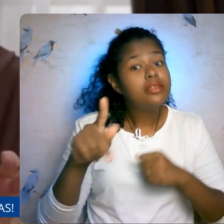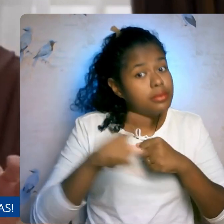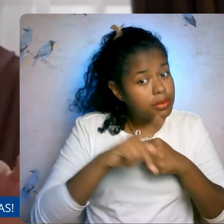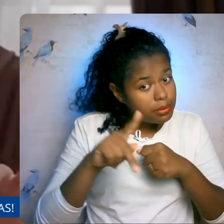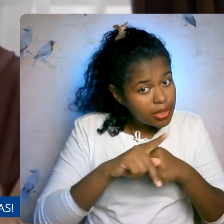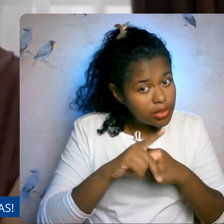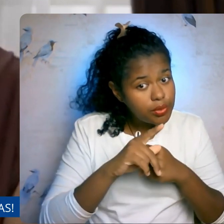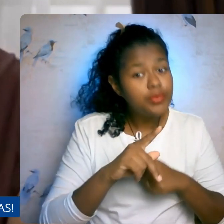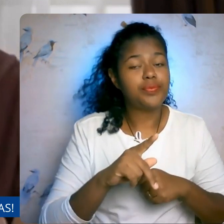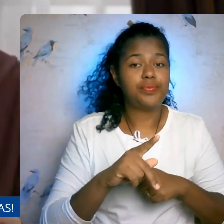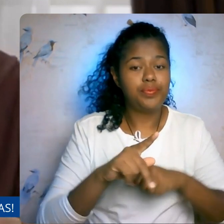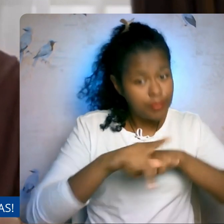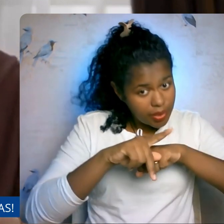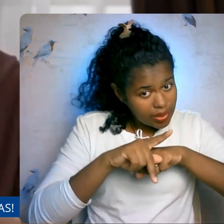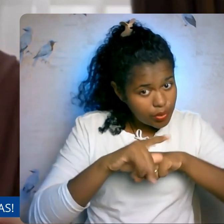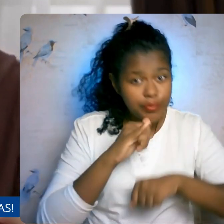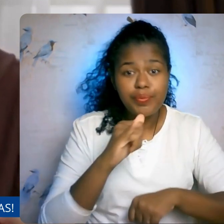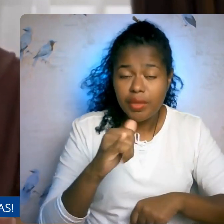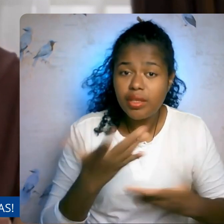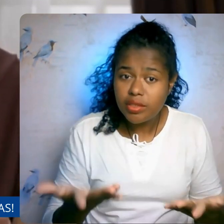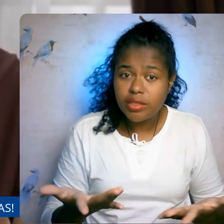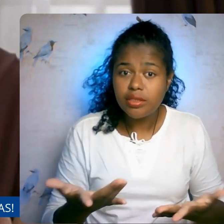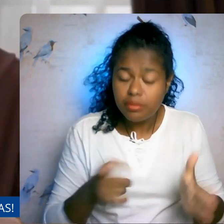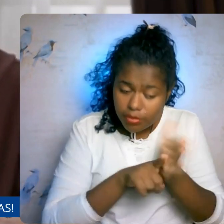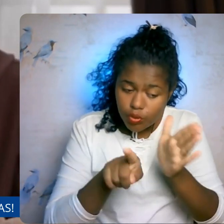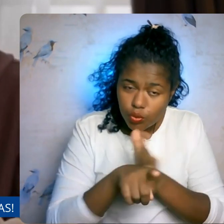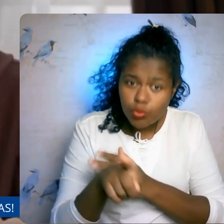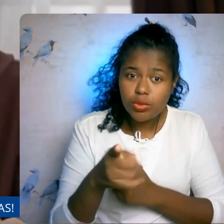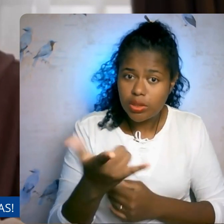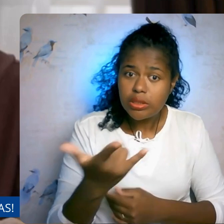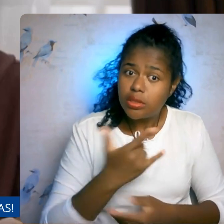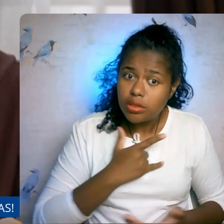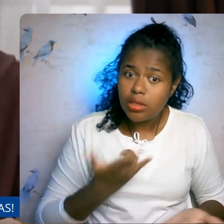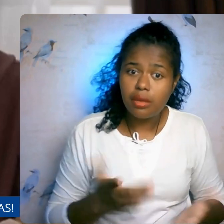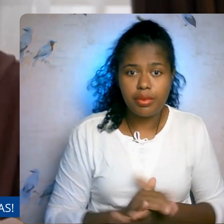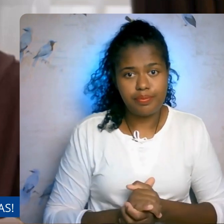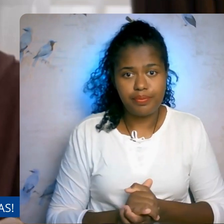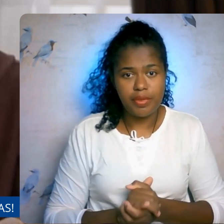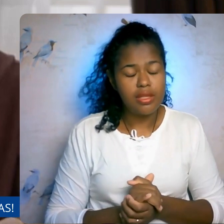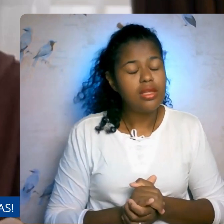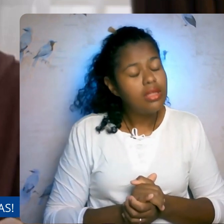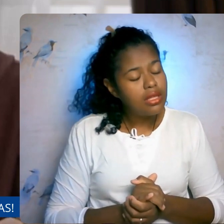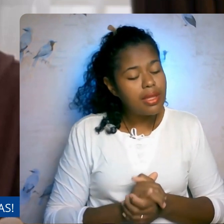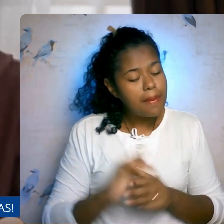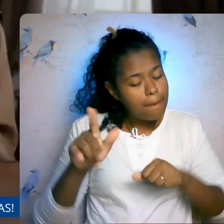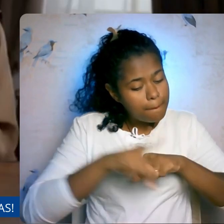terceira vez, Pedro ficou triste. Ficou triste porque se lembrou das suas 3